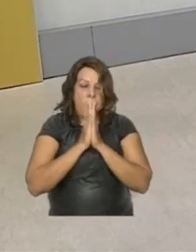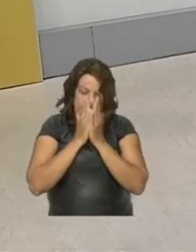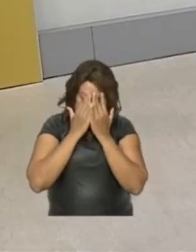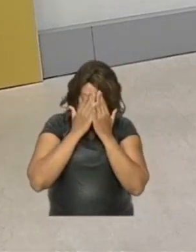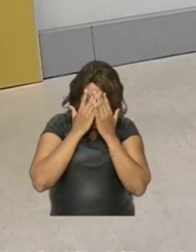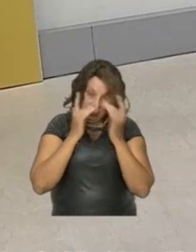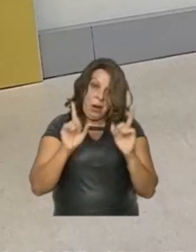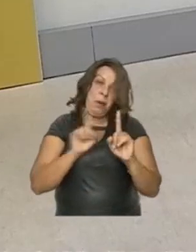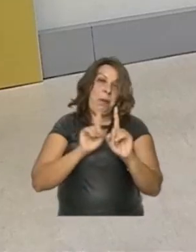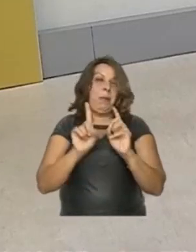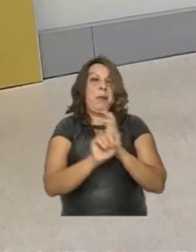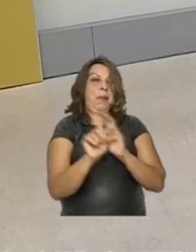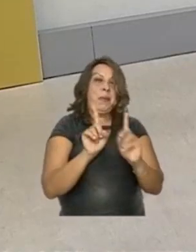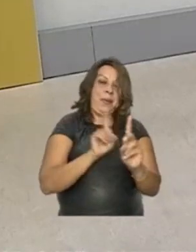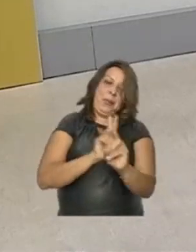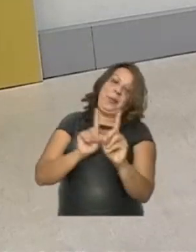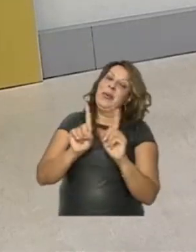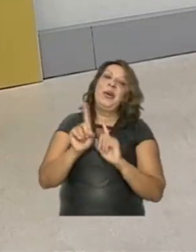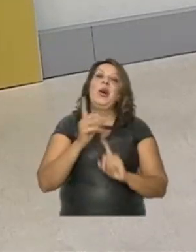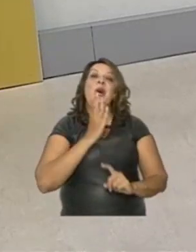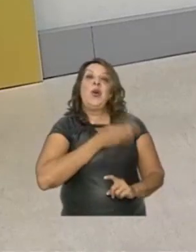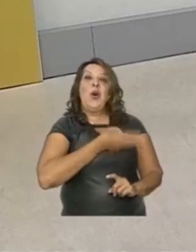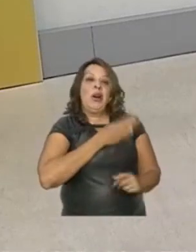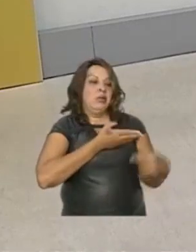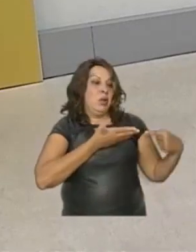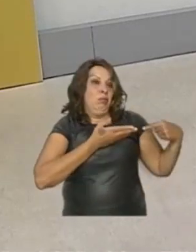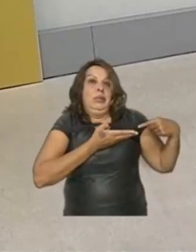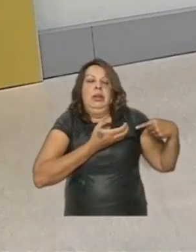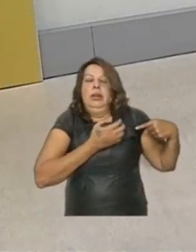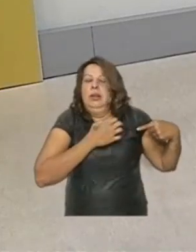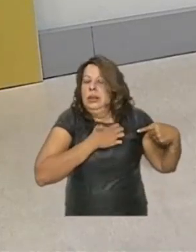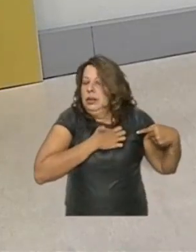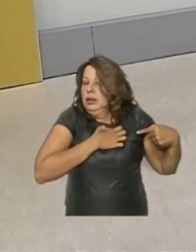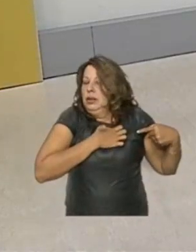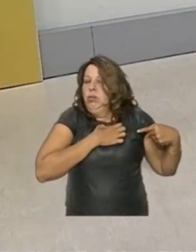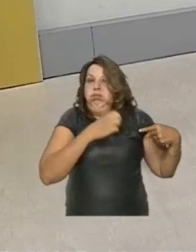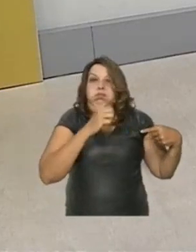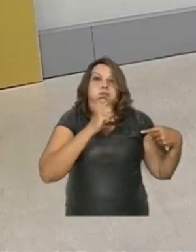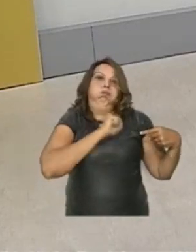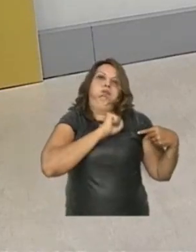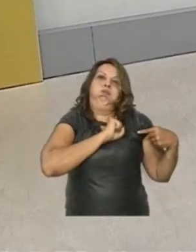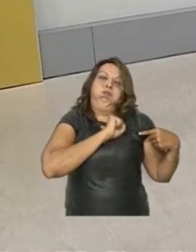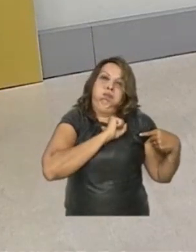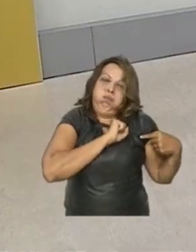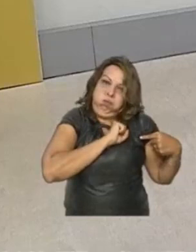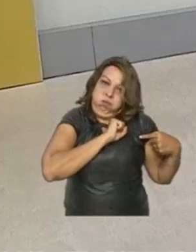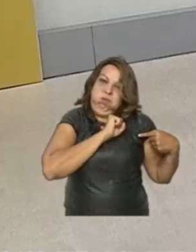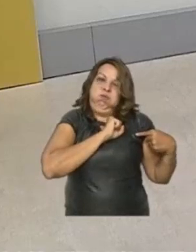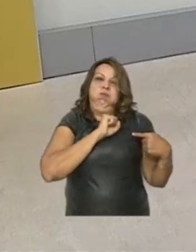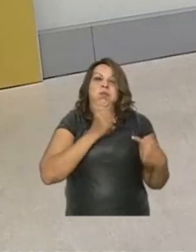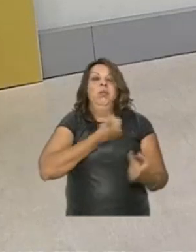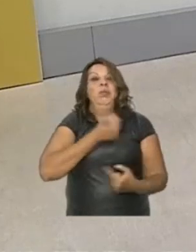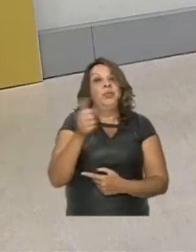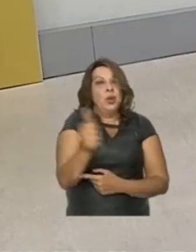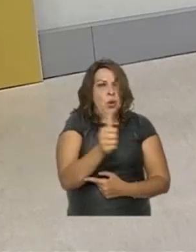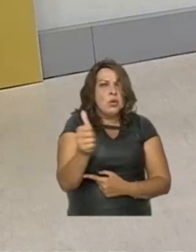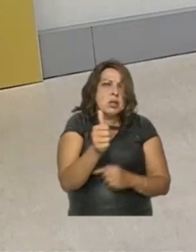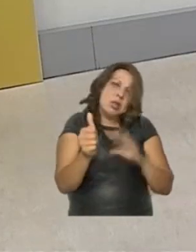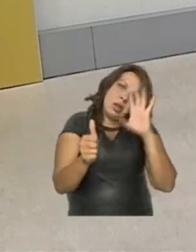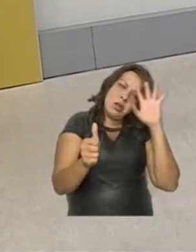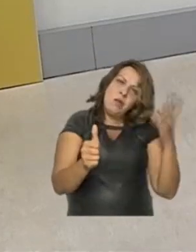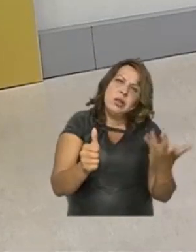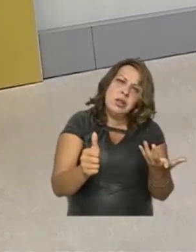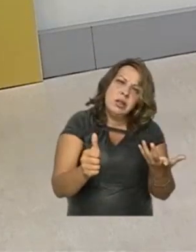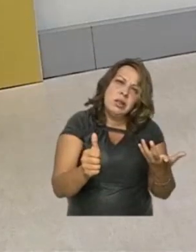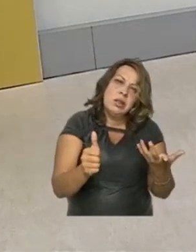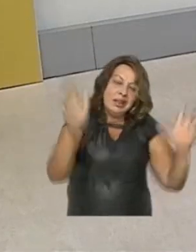a disputa tá assim, ó, deixando o coração de todo mundo batendo forte. Número 11, número 11, decide ou não